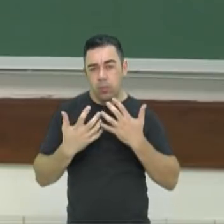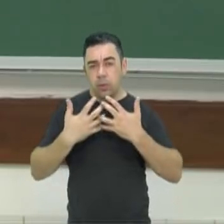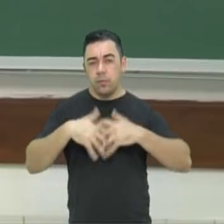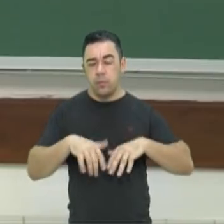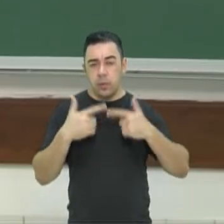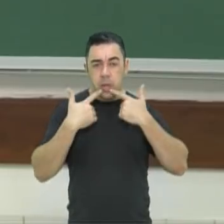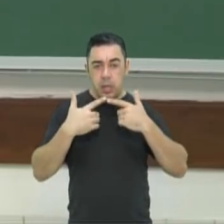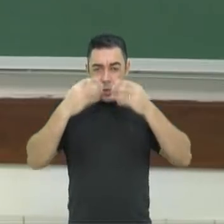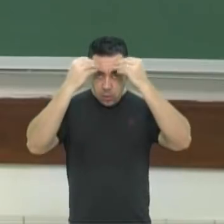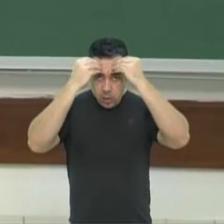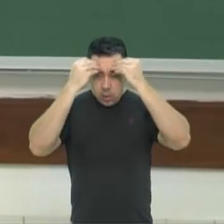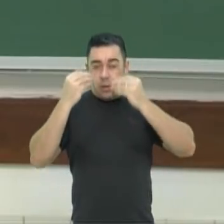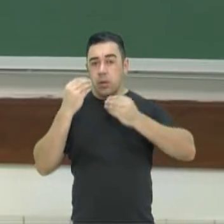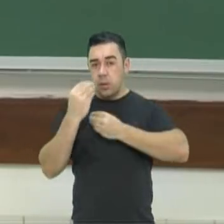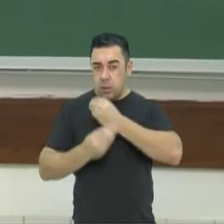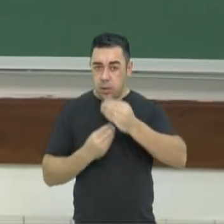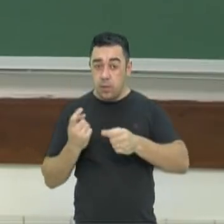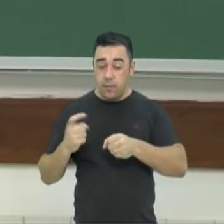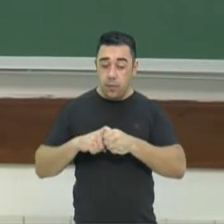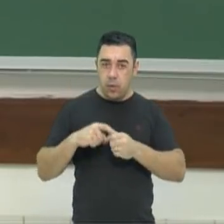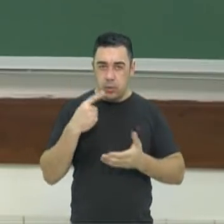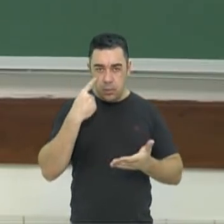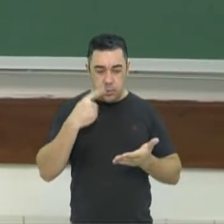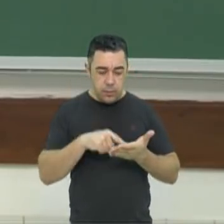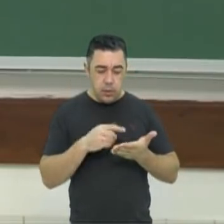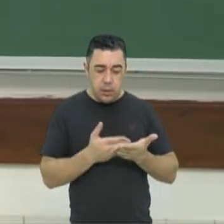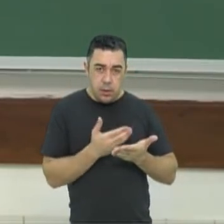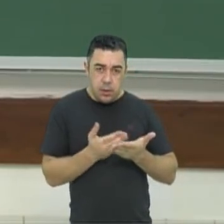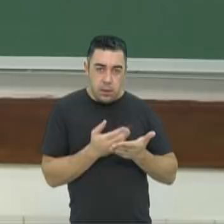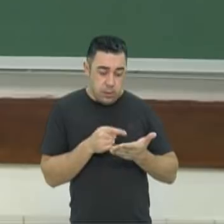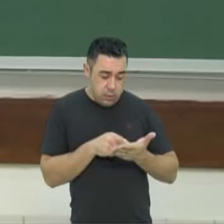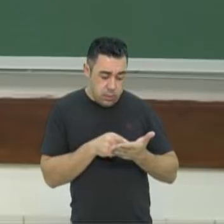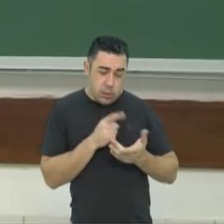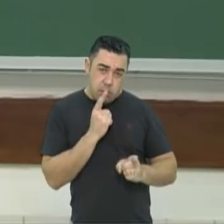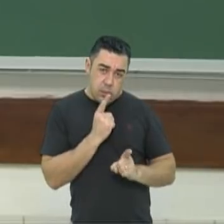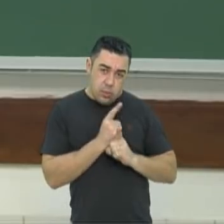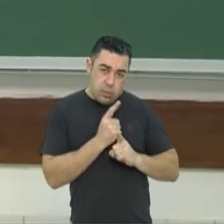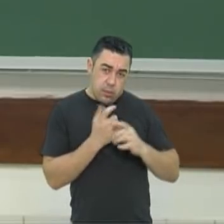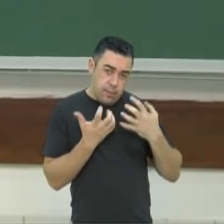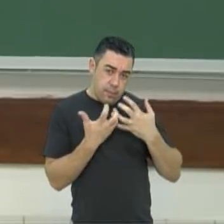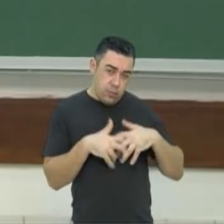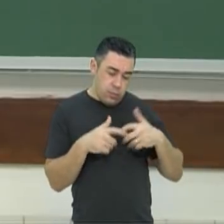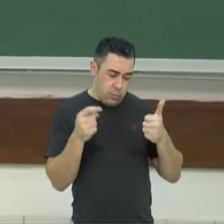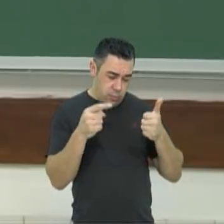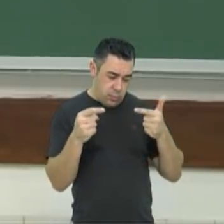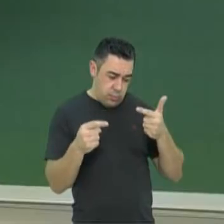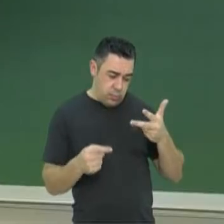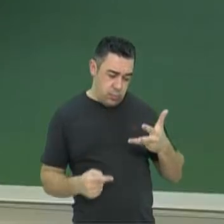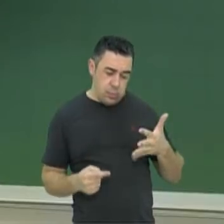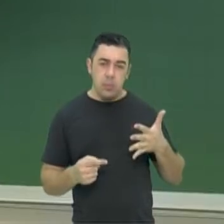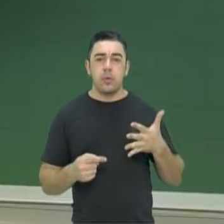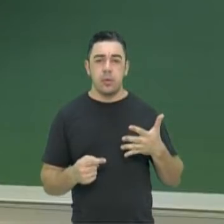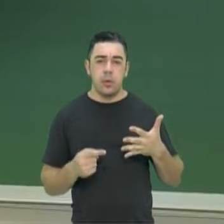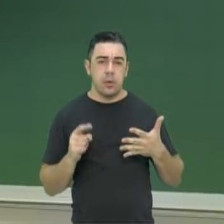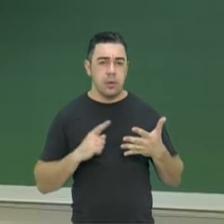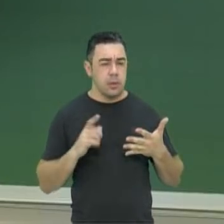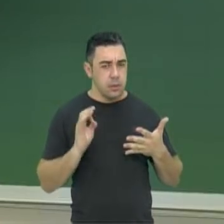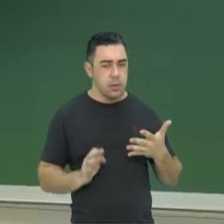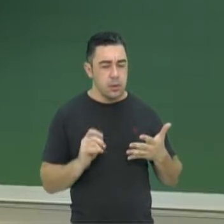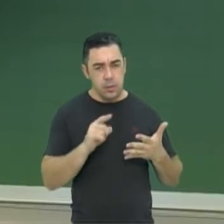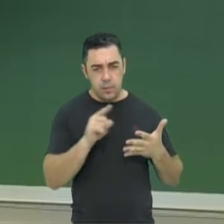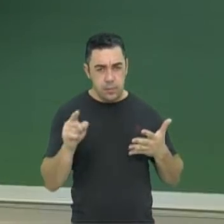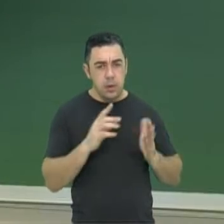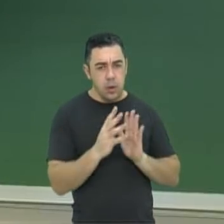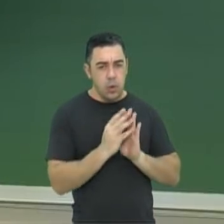da linguagem. Então, volte aí no seu caderno que você tem todas essas funções de linguagem anotadas, eu tenho certeza